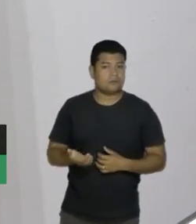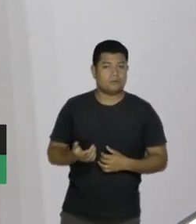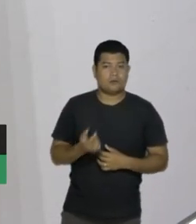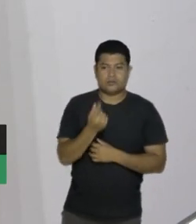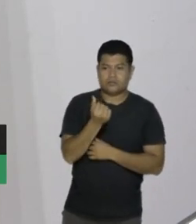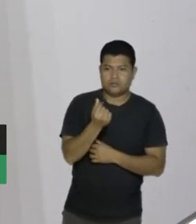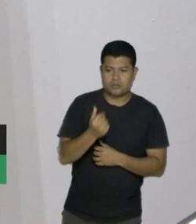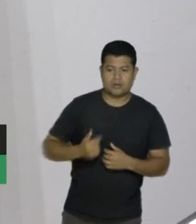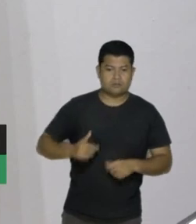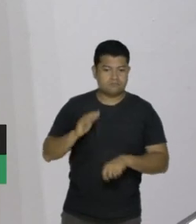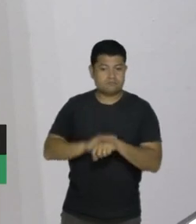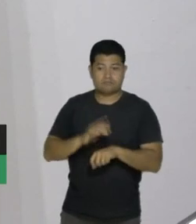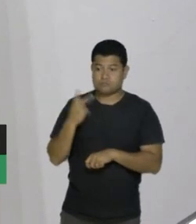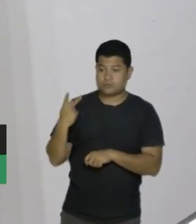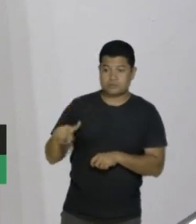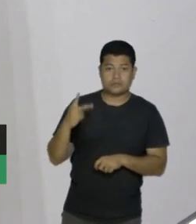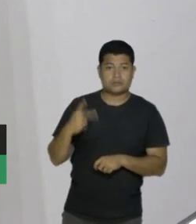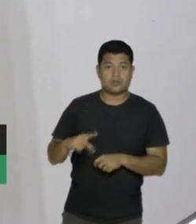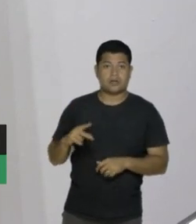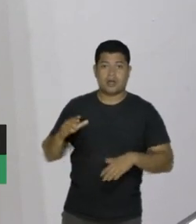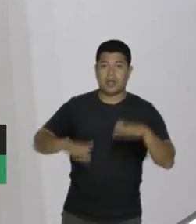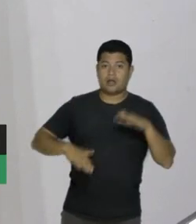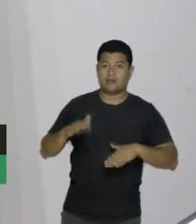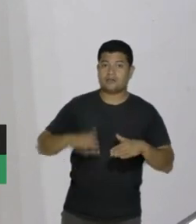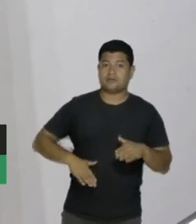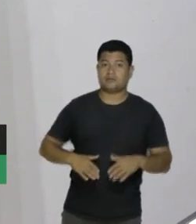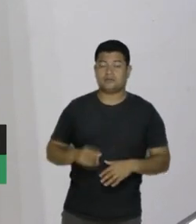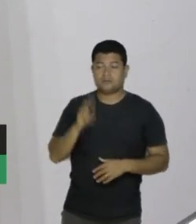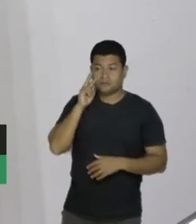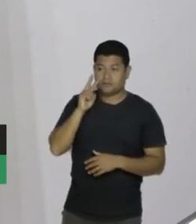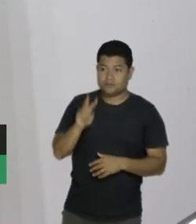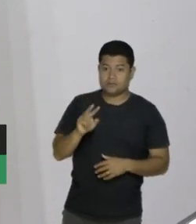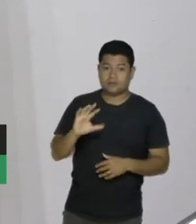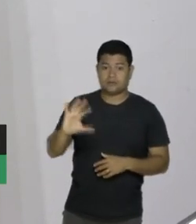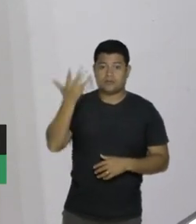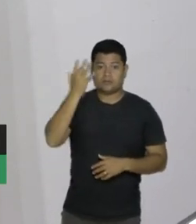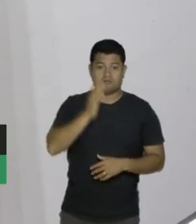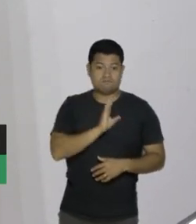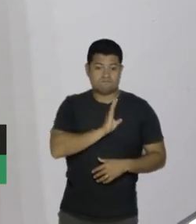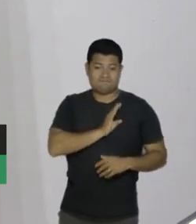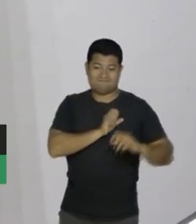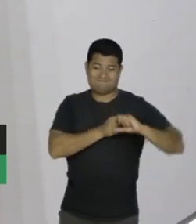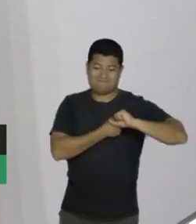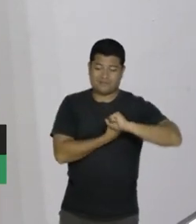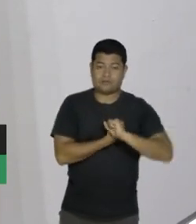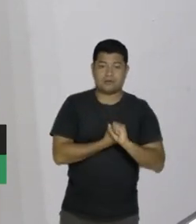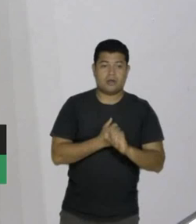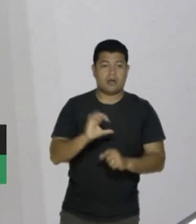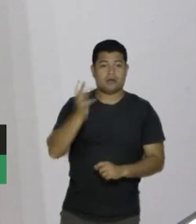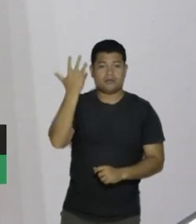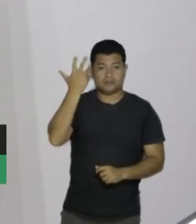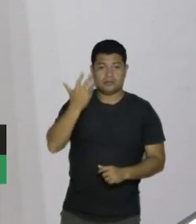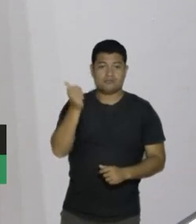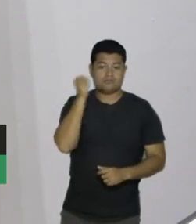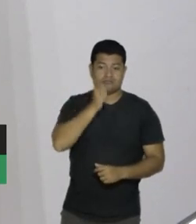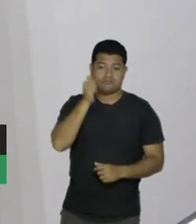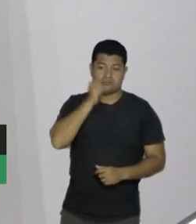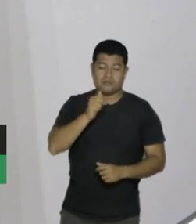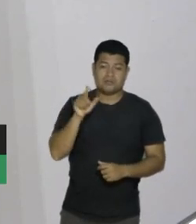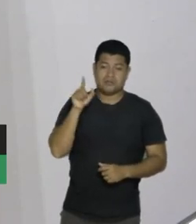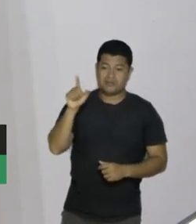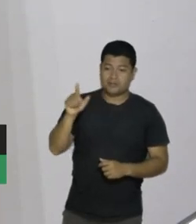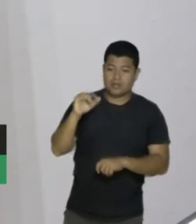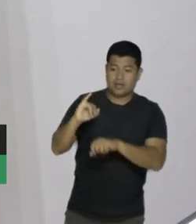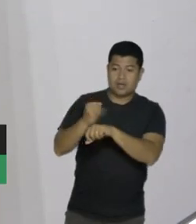muitas vezes infartando como aconteceu com uma protetora em Lages que não deu conta de